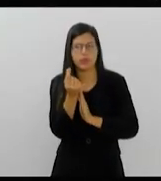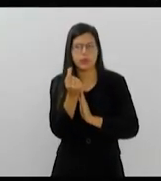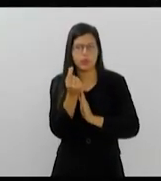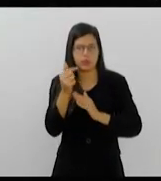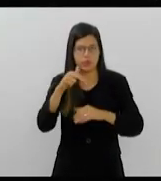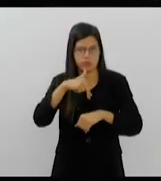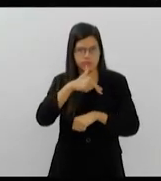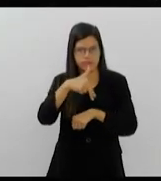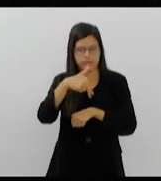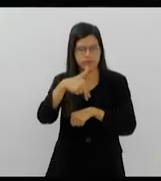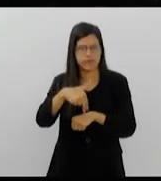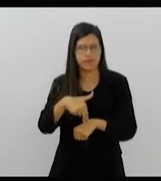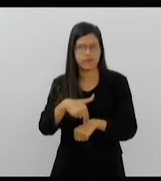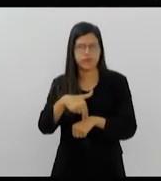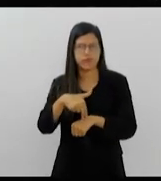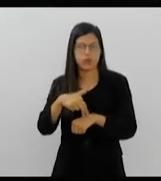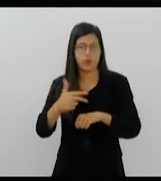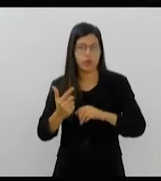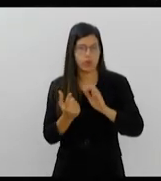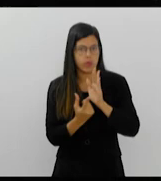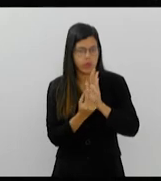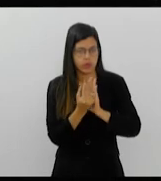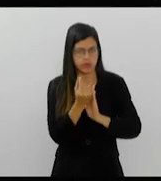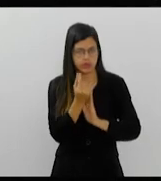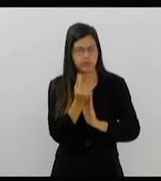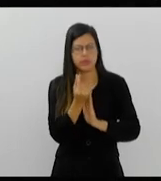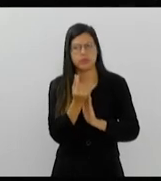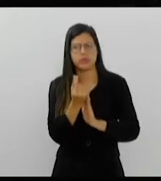União. O orçamento da União,